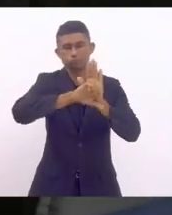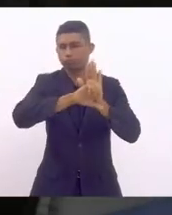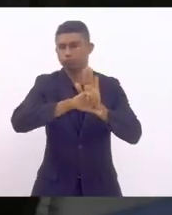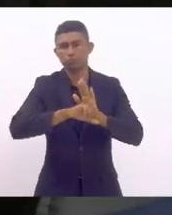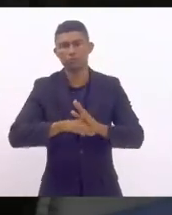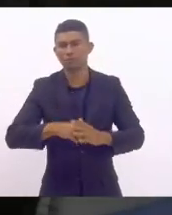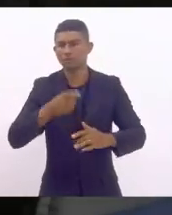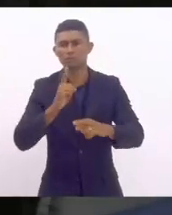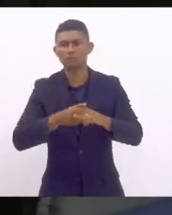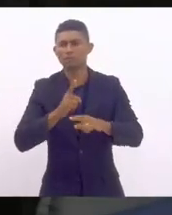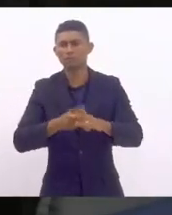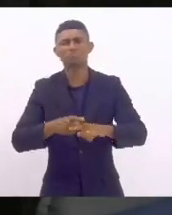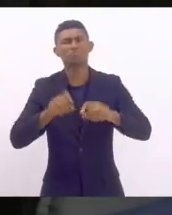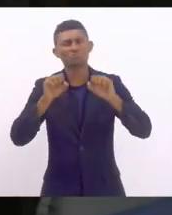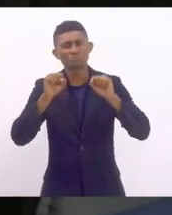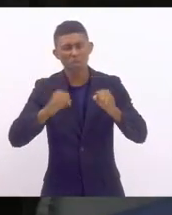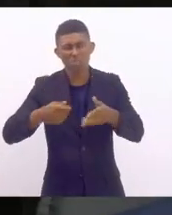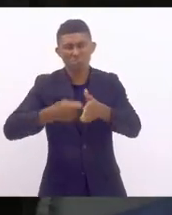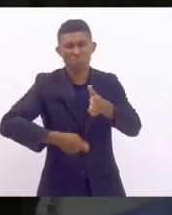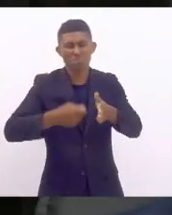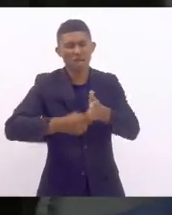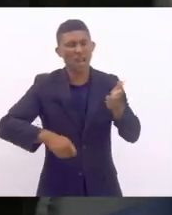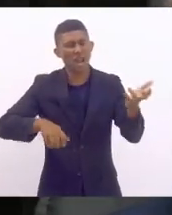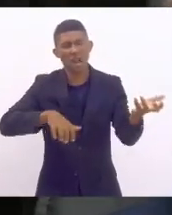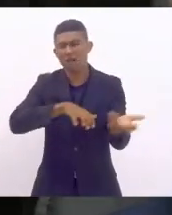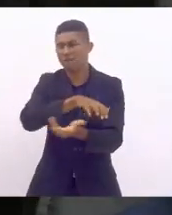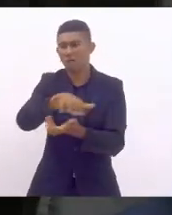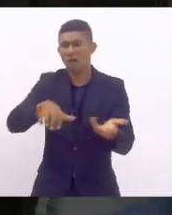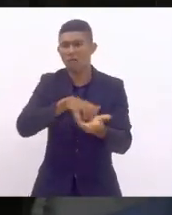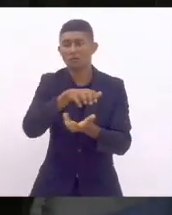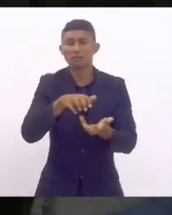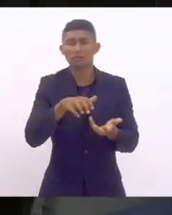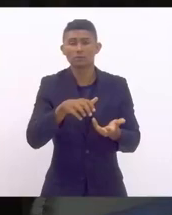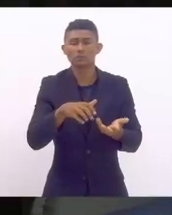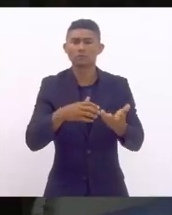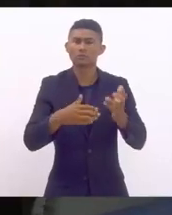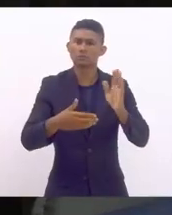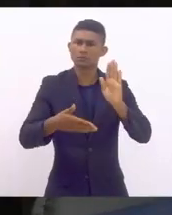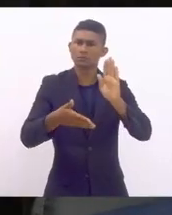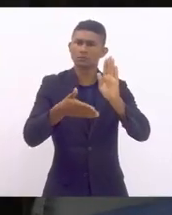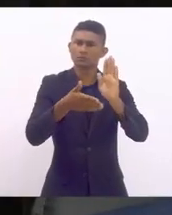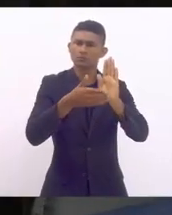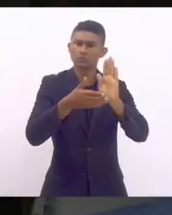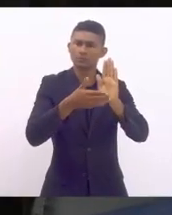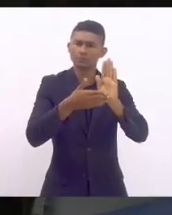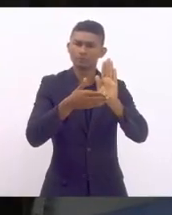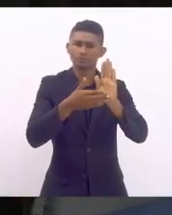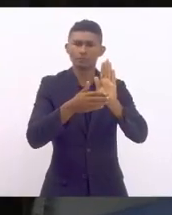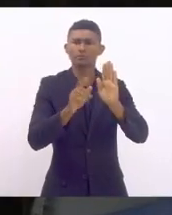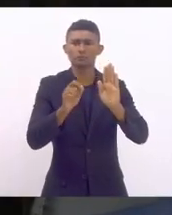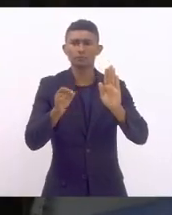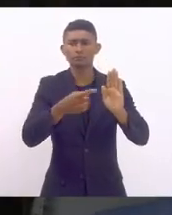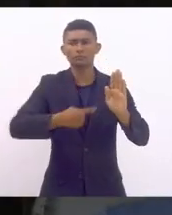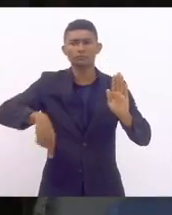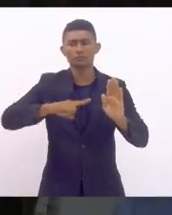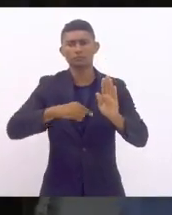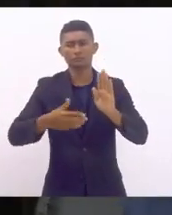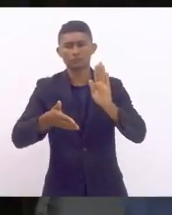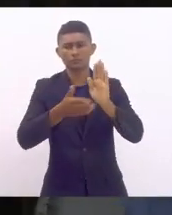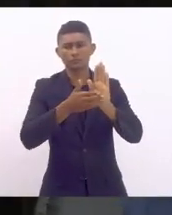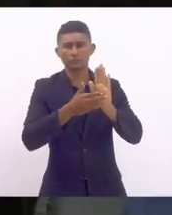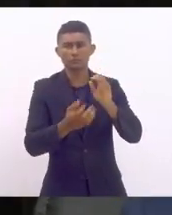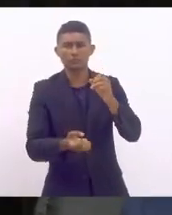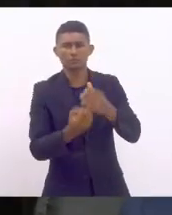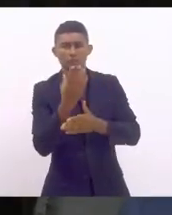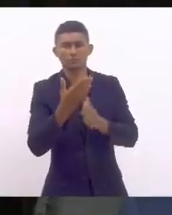fazer a reforma tributária que for mas temos proposta era líder da minoria quando nós construímos uma proposta de